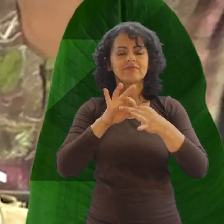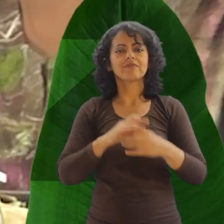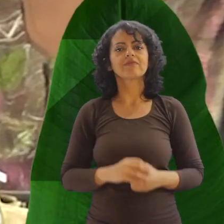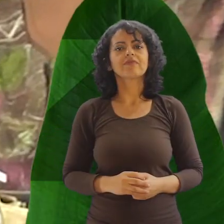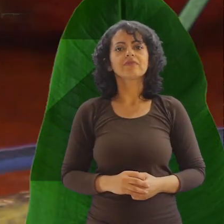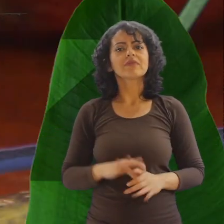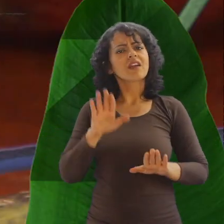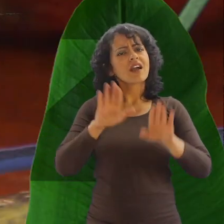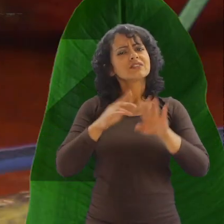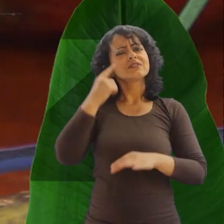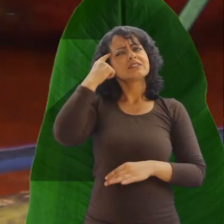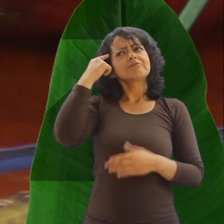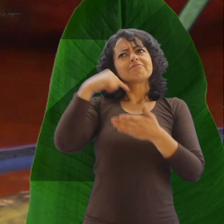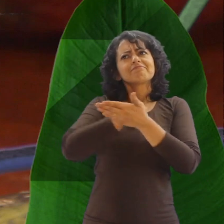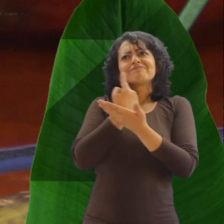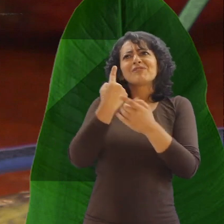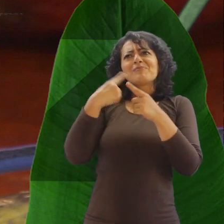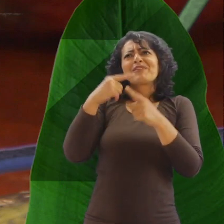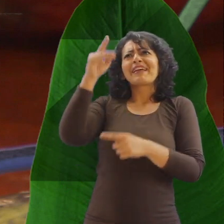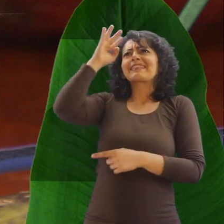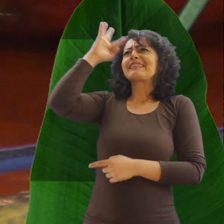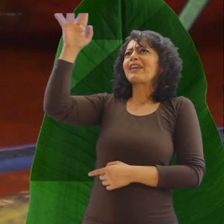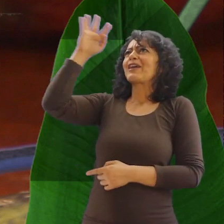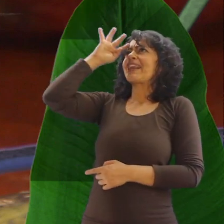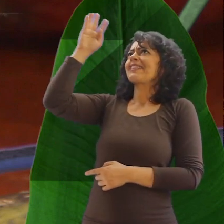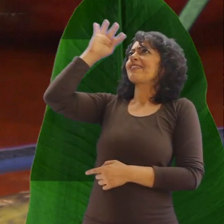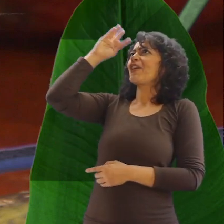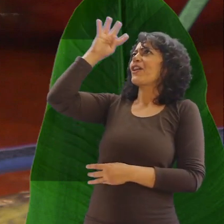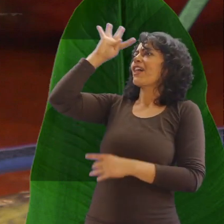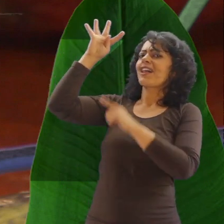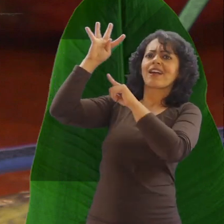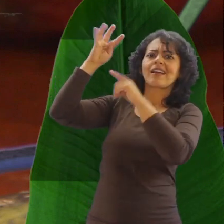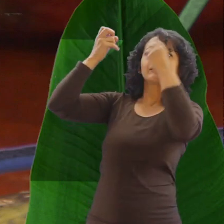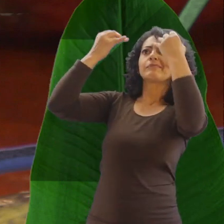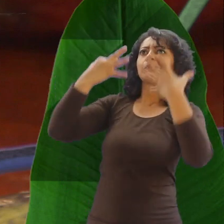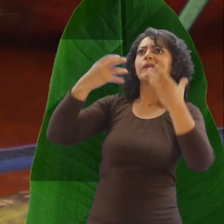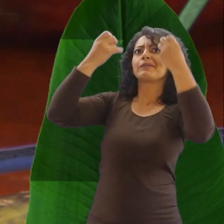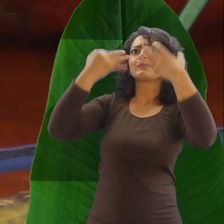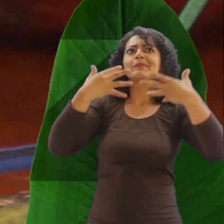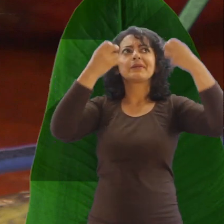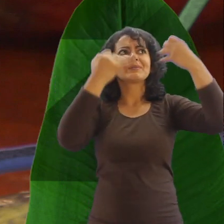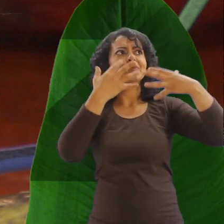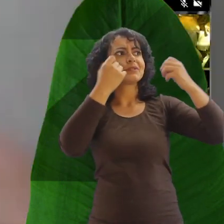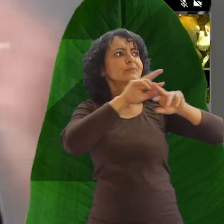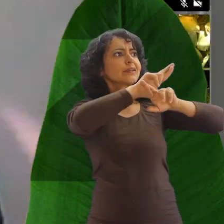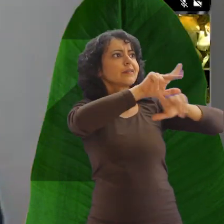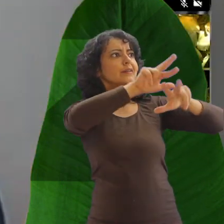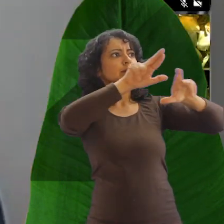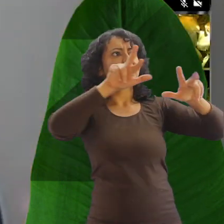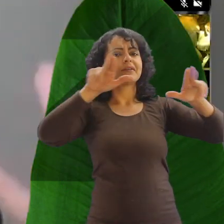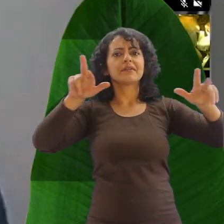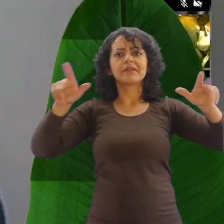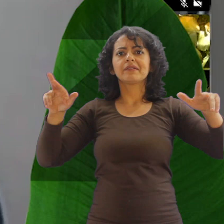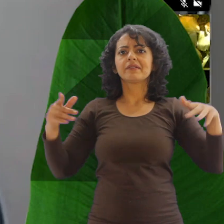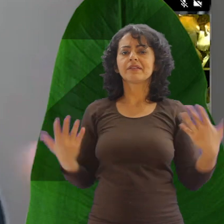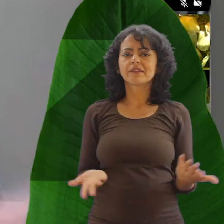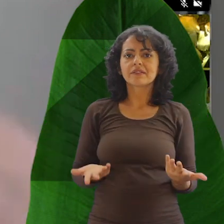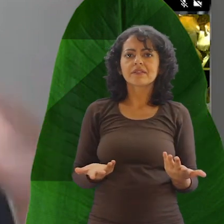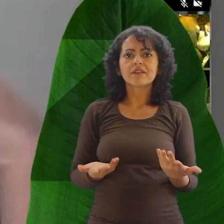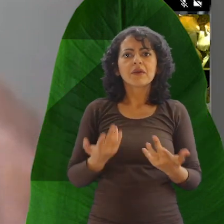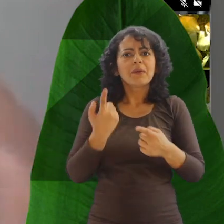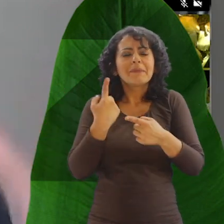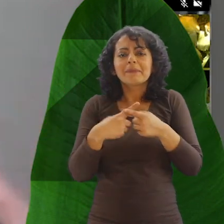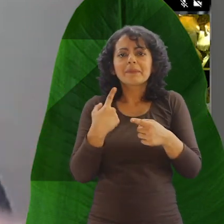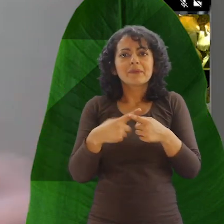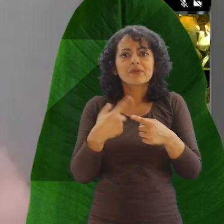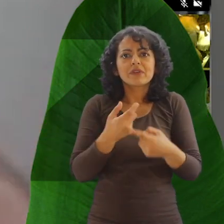são explicações, né? Explicações do mundo. Então, eu explico assim, outro explica assado, cada um explica de um jeito. Tantas teorias, né, que